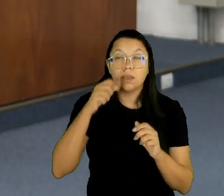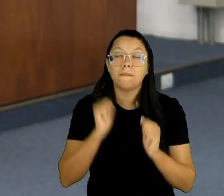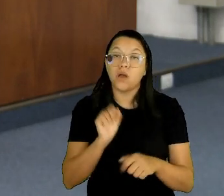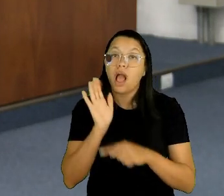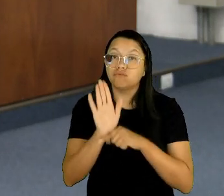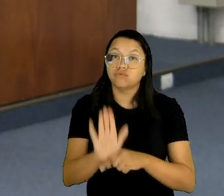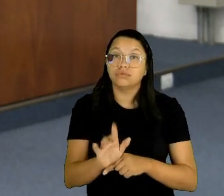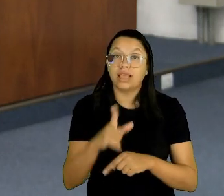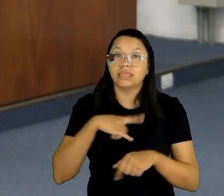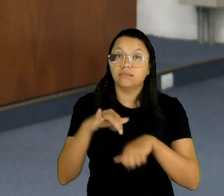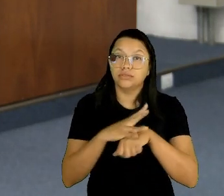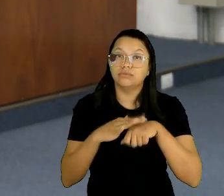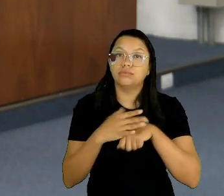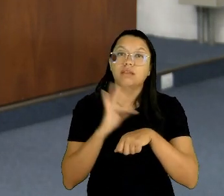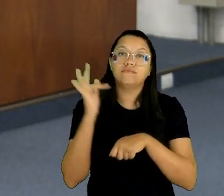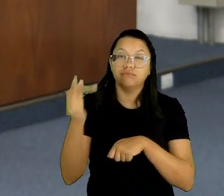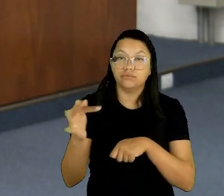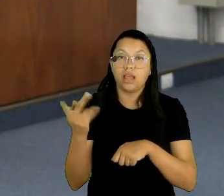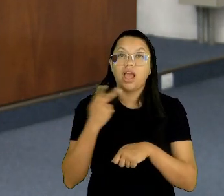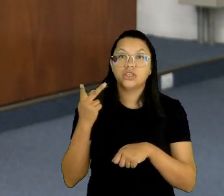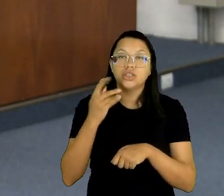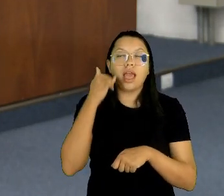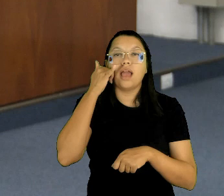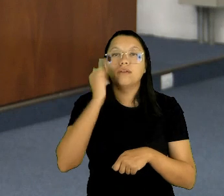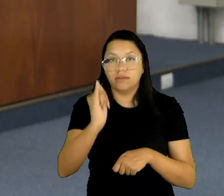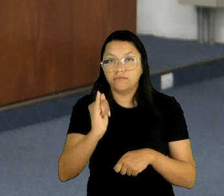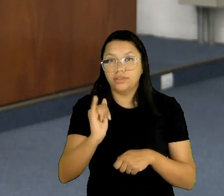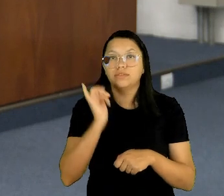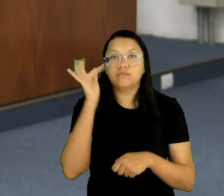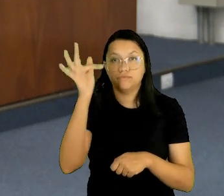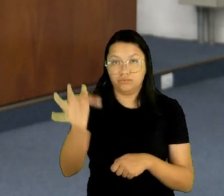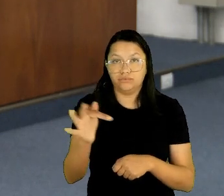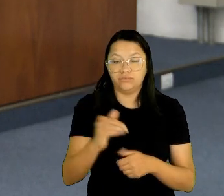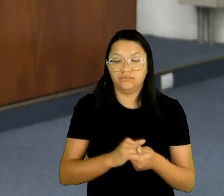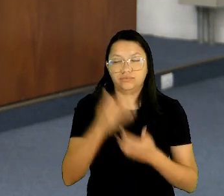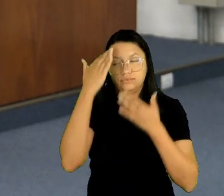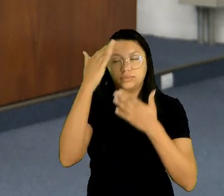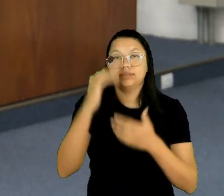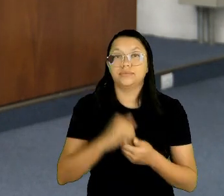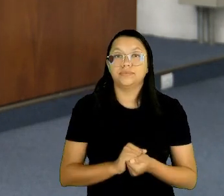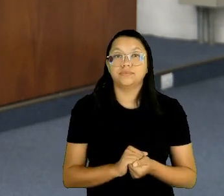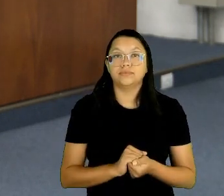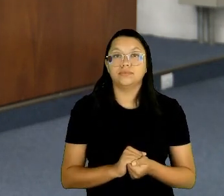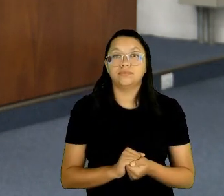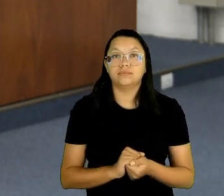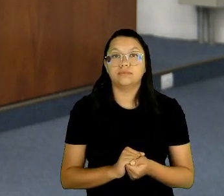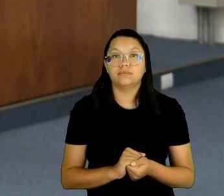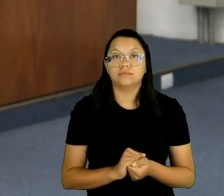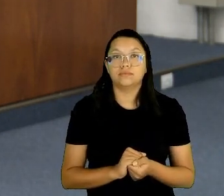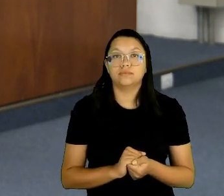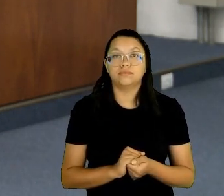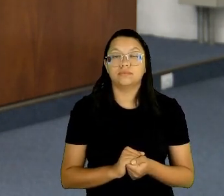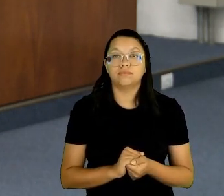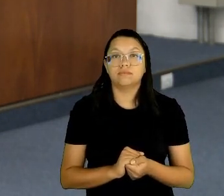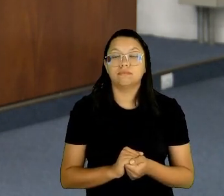que podem contribuir para uma doença senil, a gente está prevenindo doença no futuro. Obrigada.